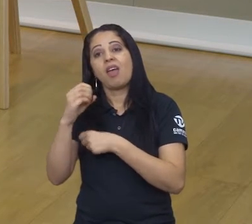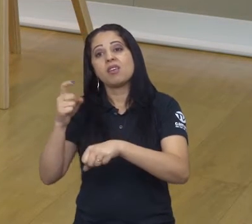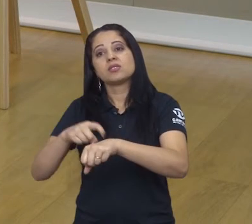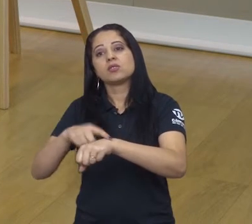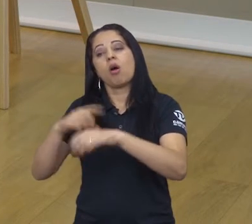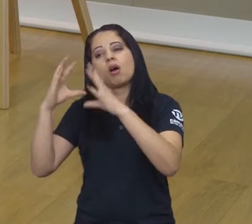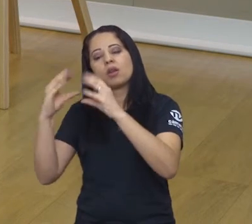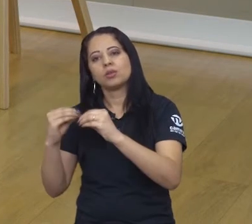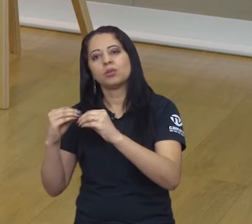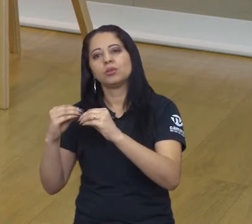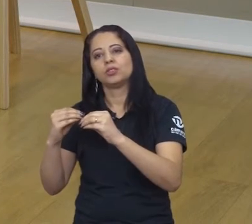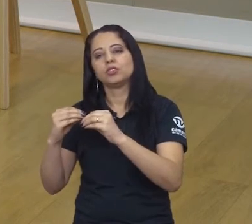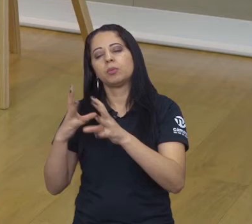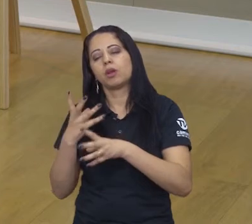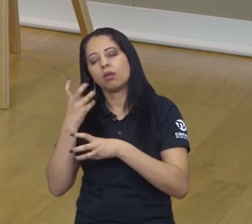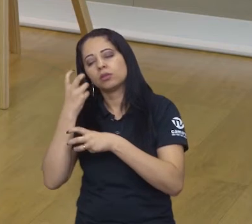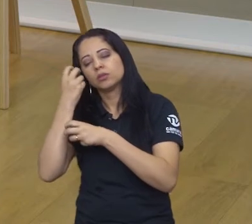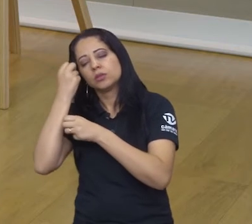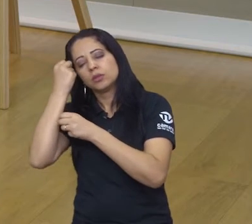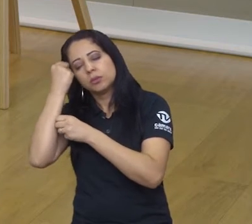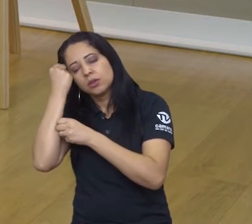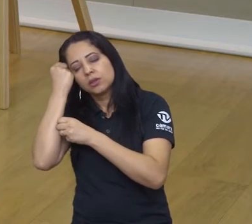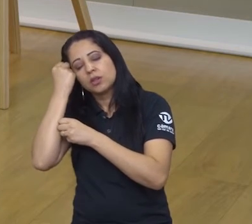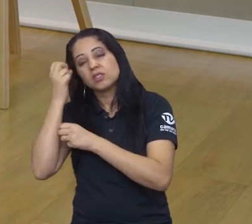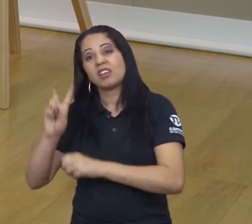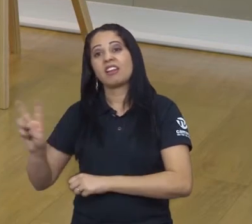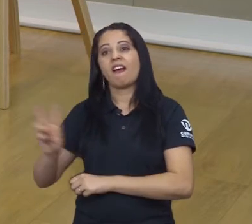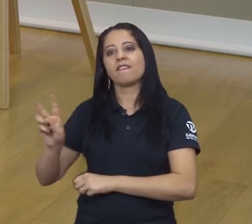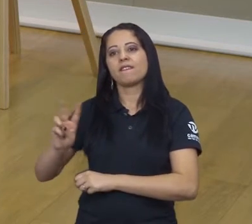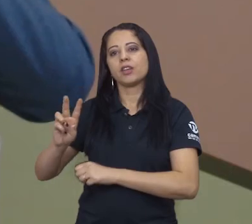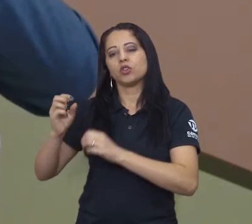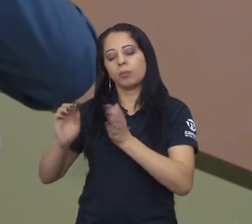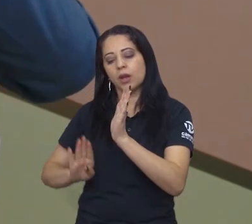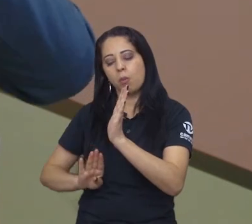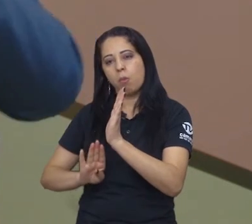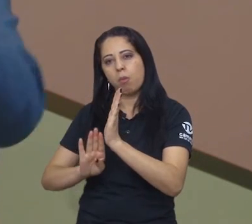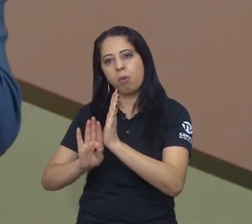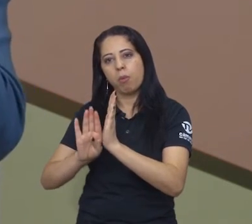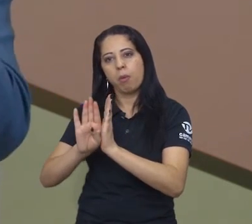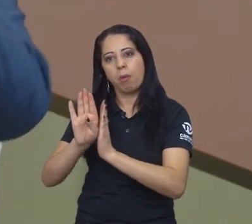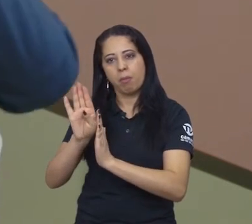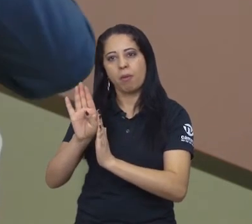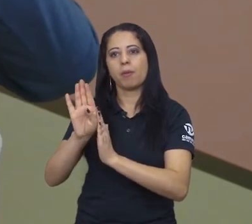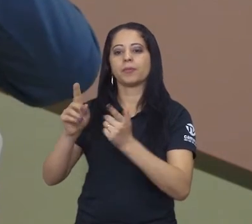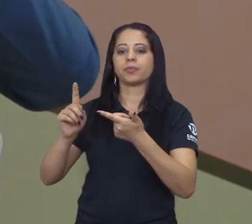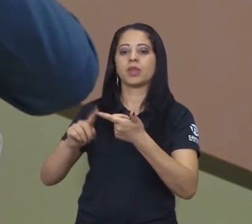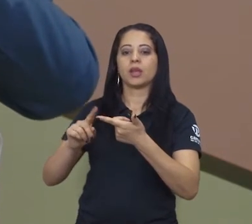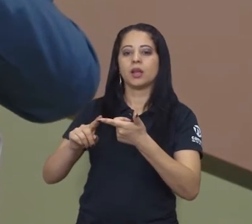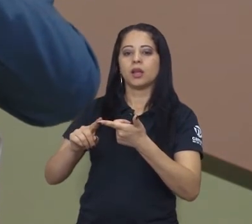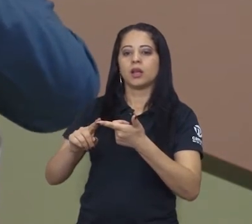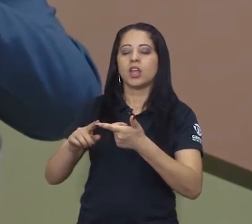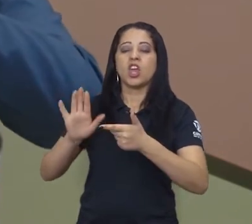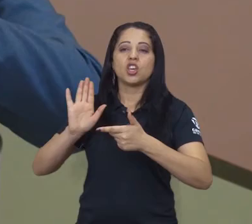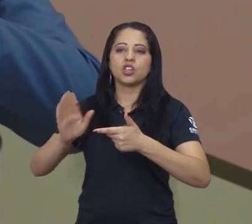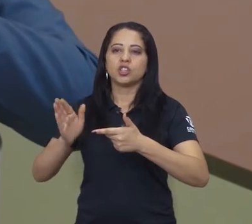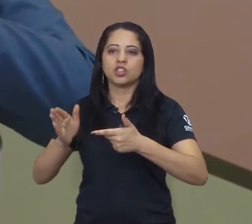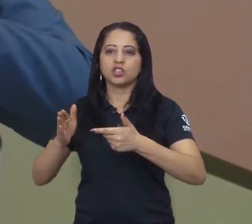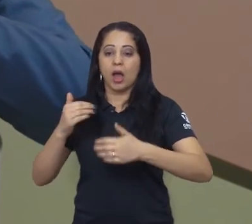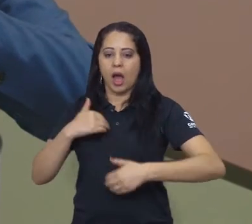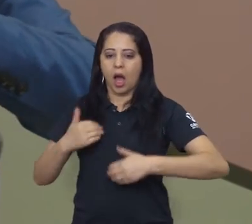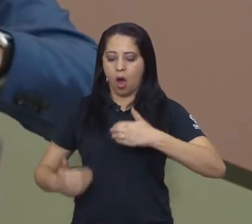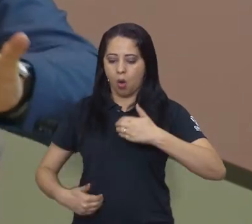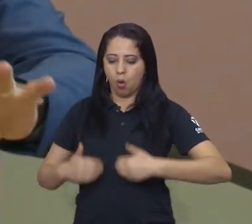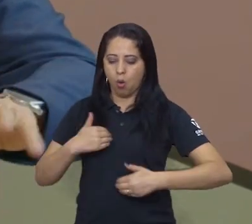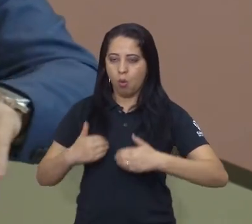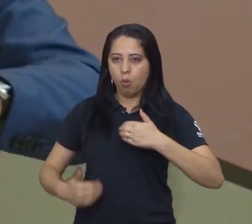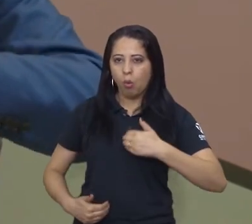mínimo por qu a minha melatonina tá subindo o meu o meu hormônio do crescimento já tá começando a regular já está poupando o meu